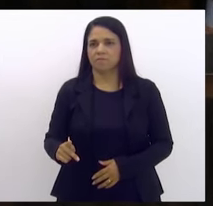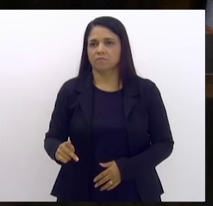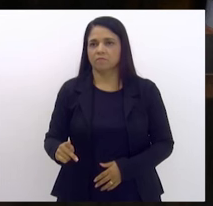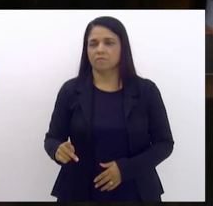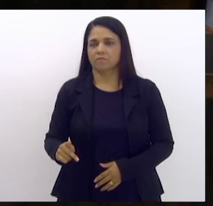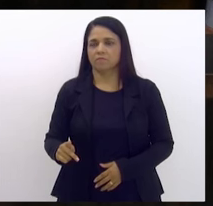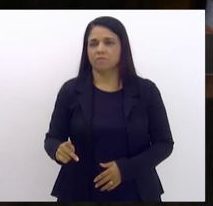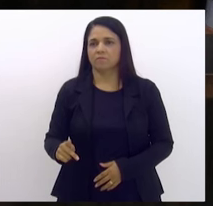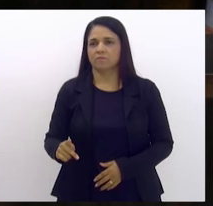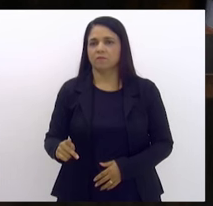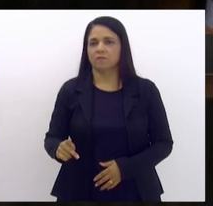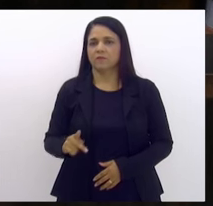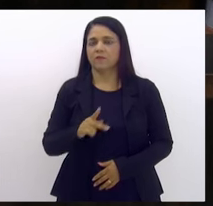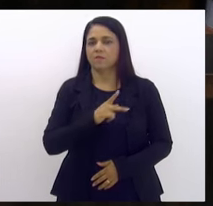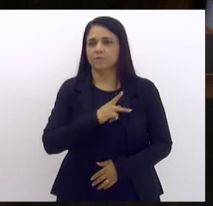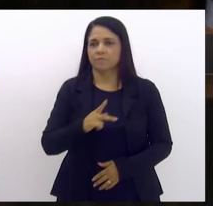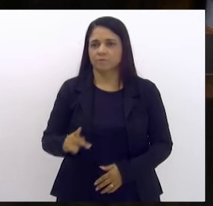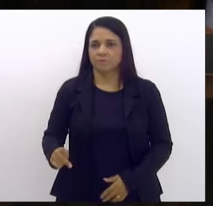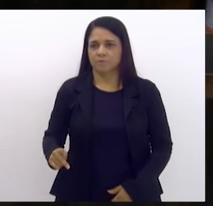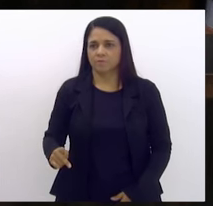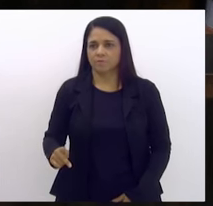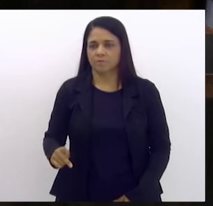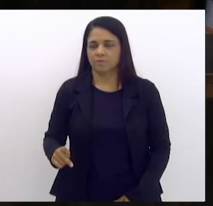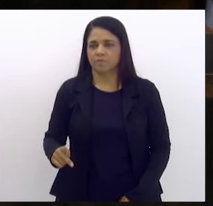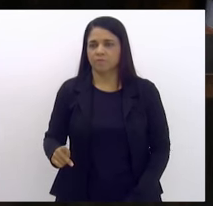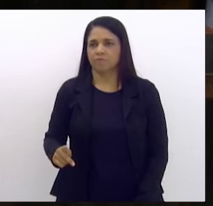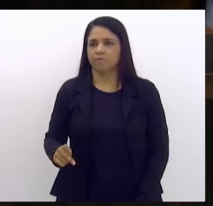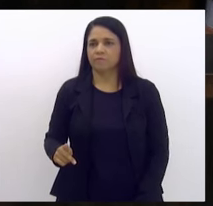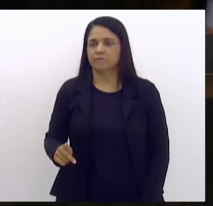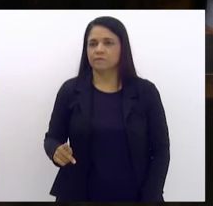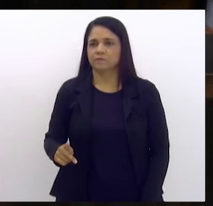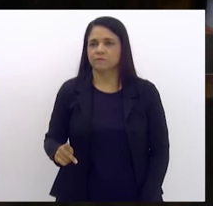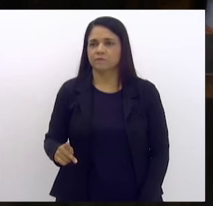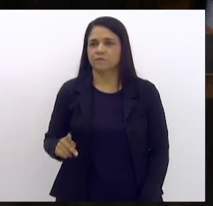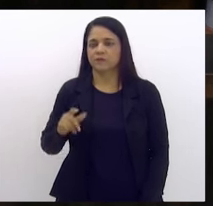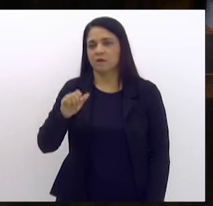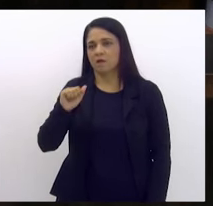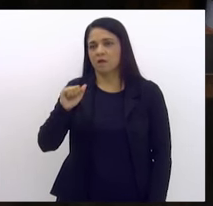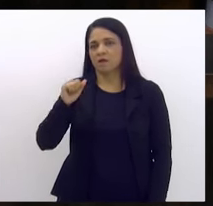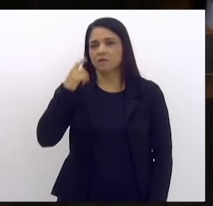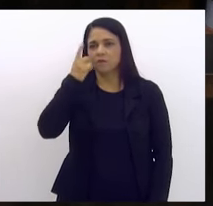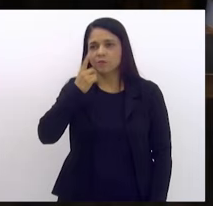a primeira chamada, tá? Vamos lá. Alan Lopes,